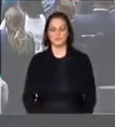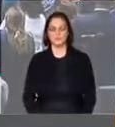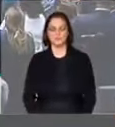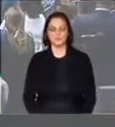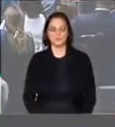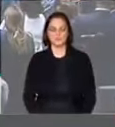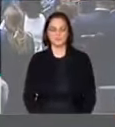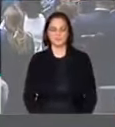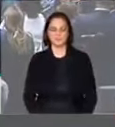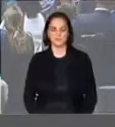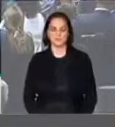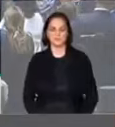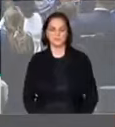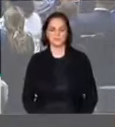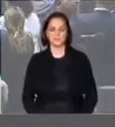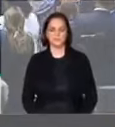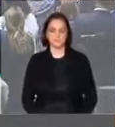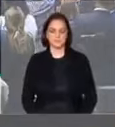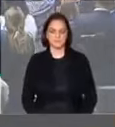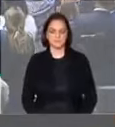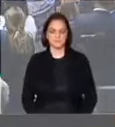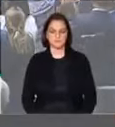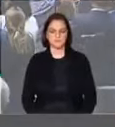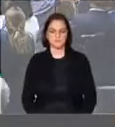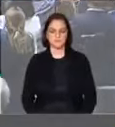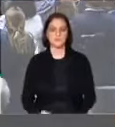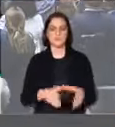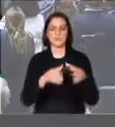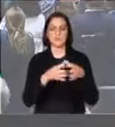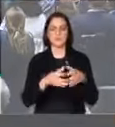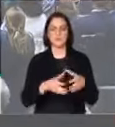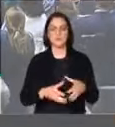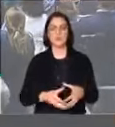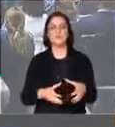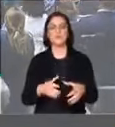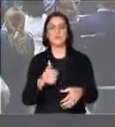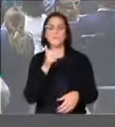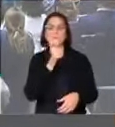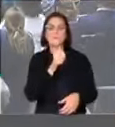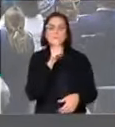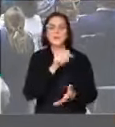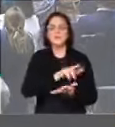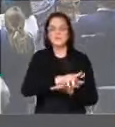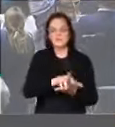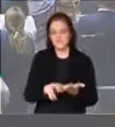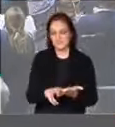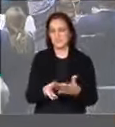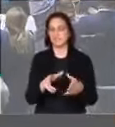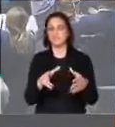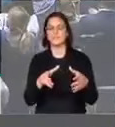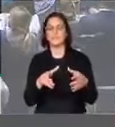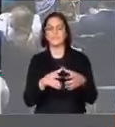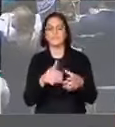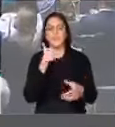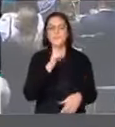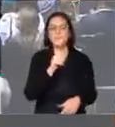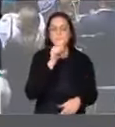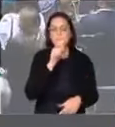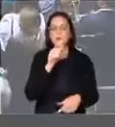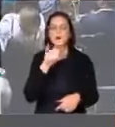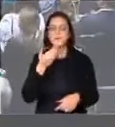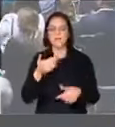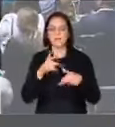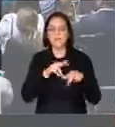E aqui, as organizações aliadas, Mães pela Diversidade, Mães pela